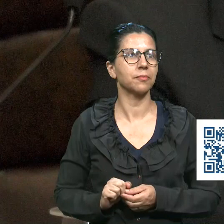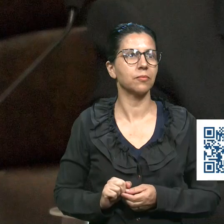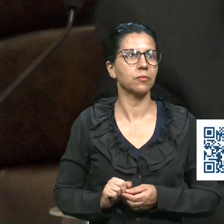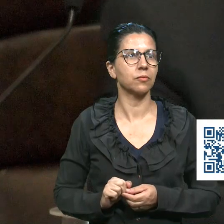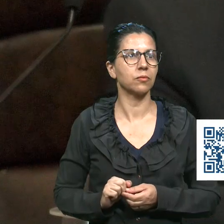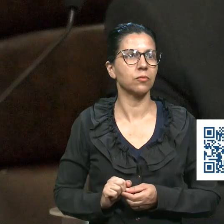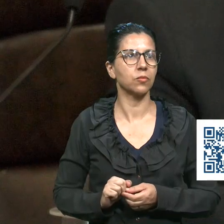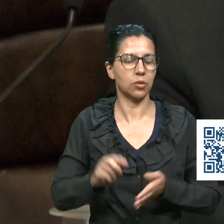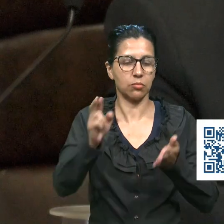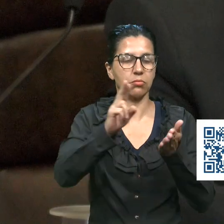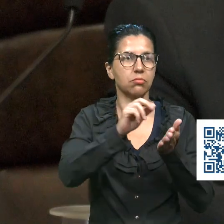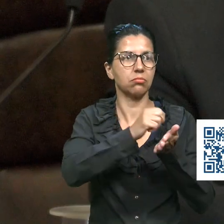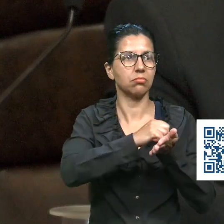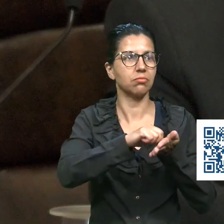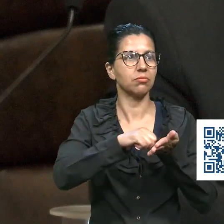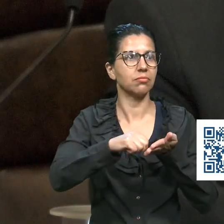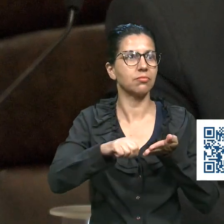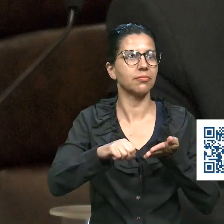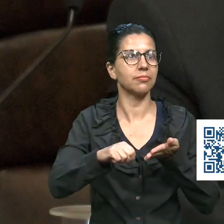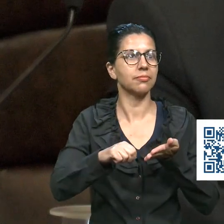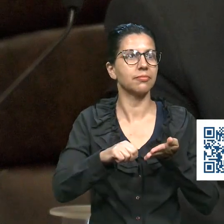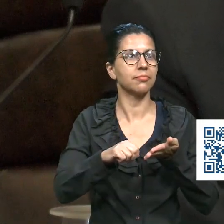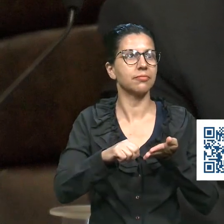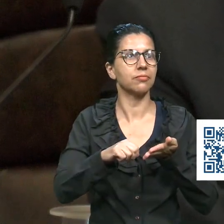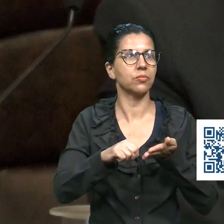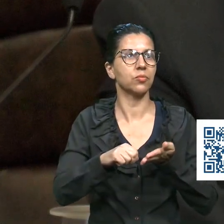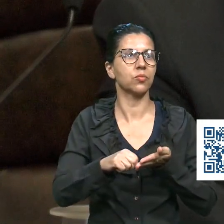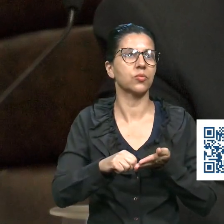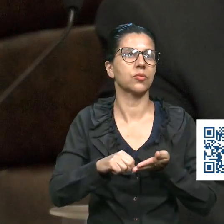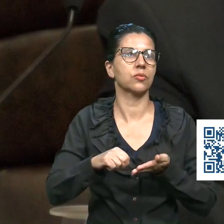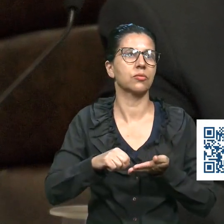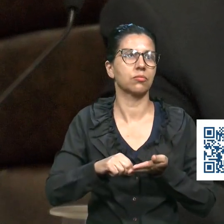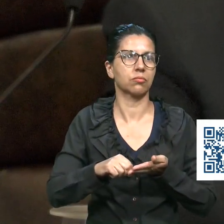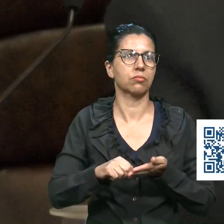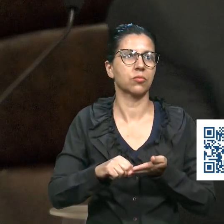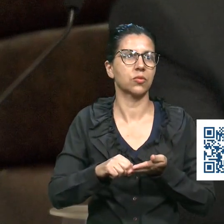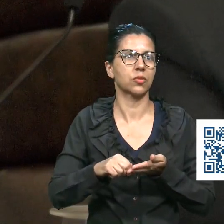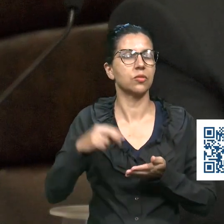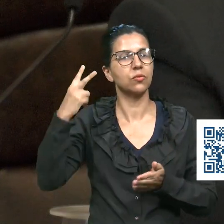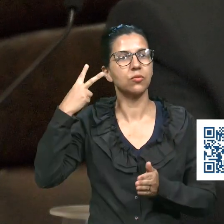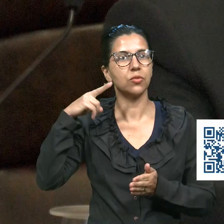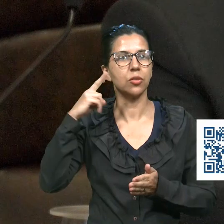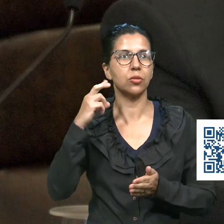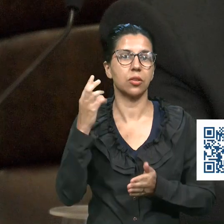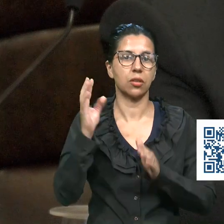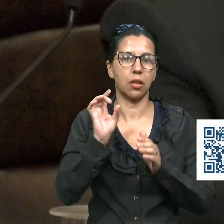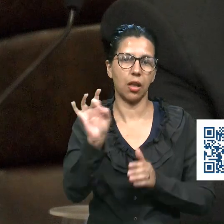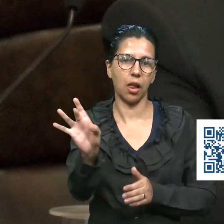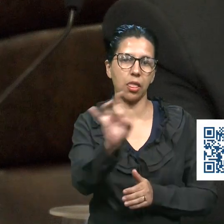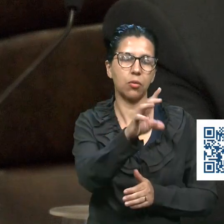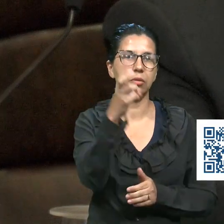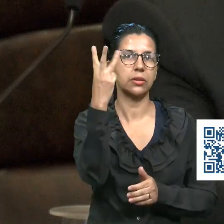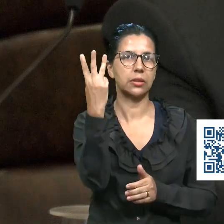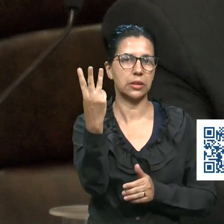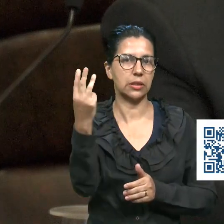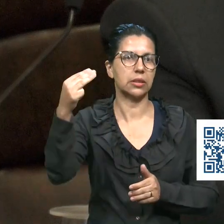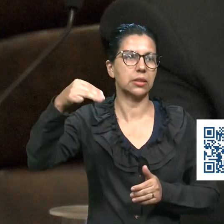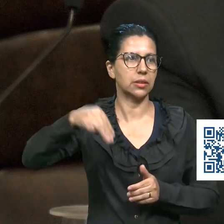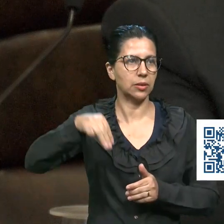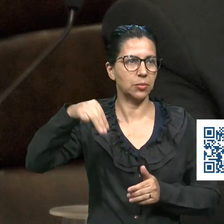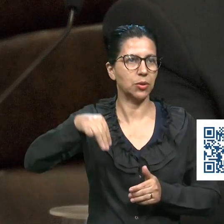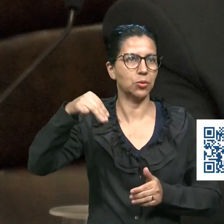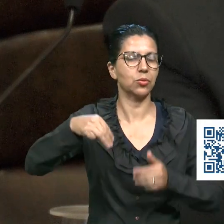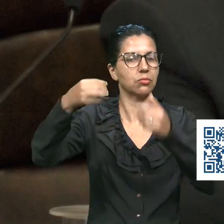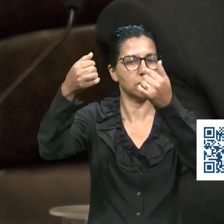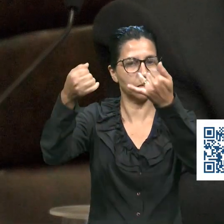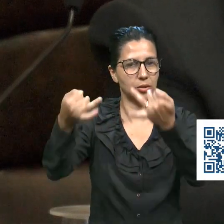prosseguimento. Escrito os vereadores Luiz Eduardo Nardi e Marcos Custódio, que dispõe de 3 minutos cada um. Solicita o primeiro secretário, vereador Dr. Elia